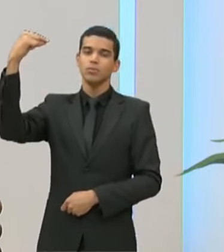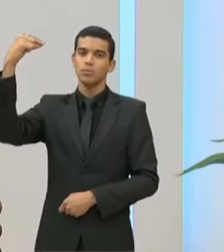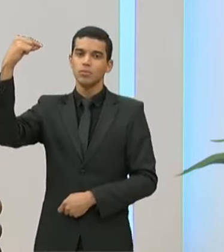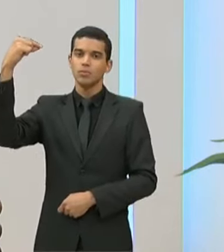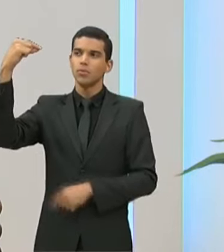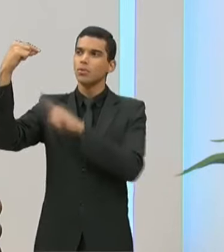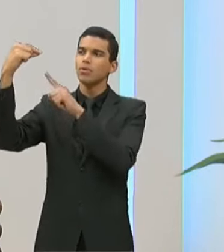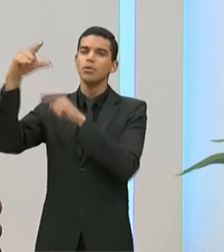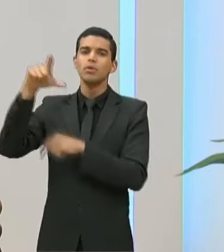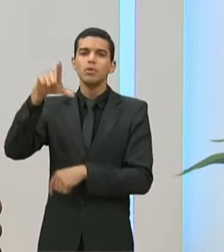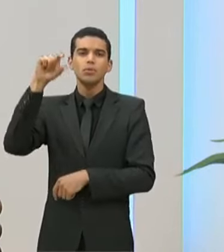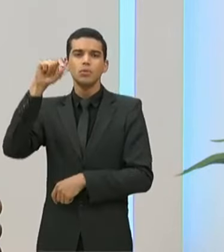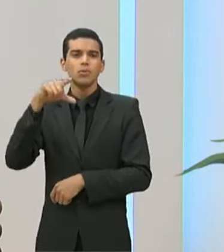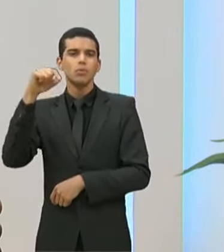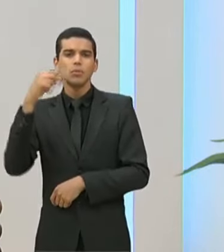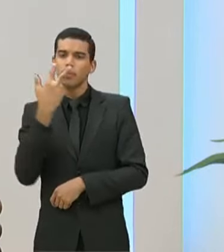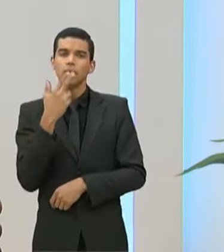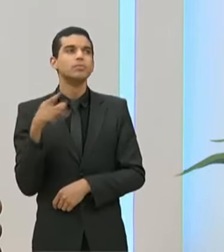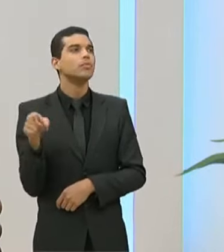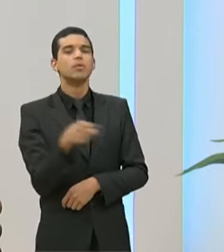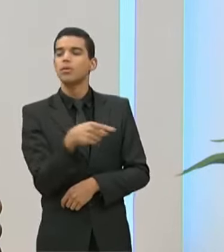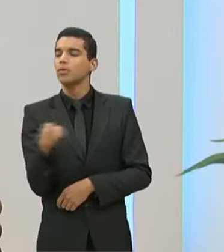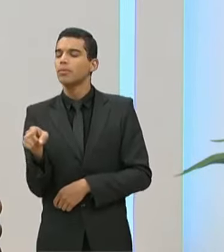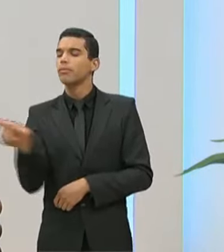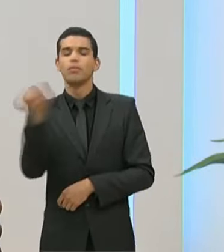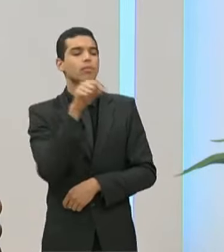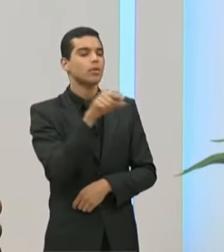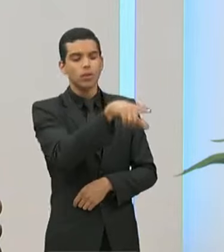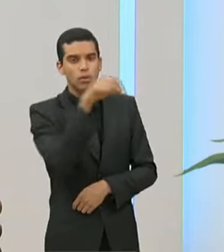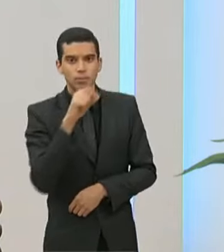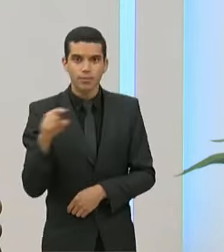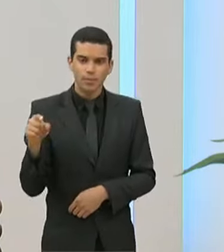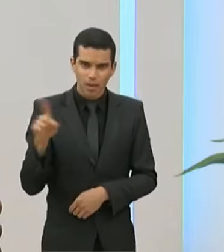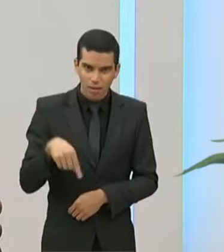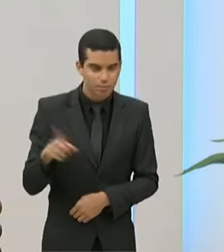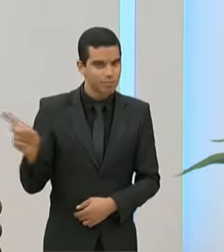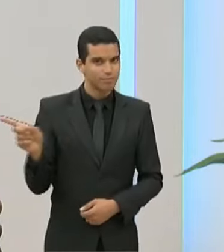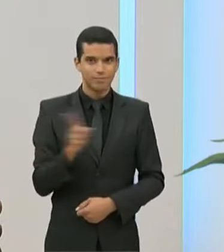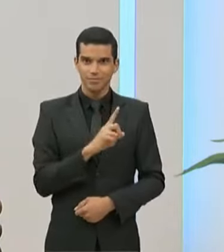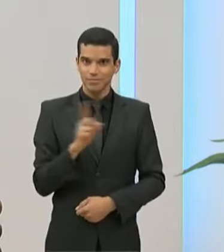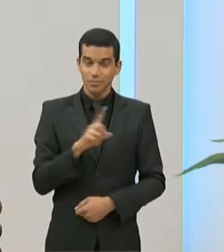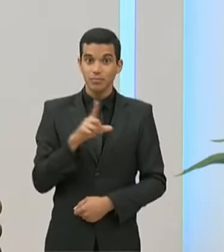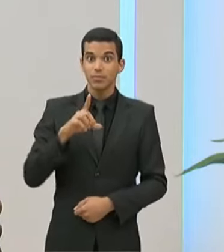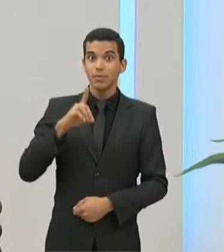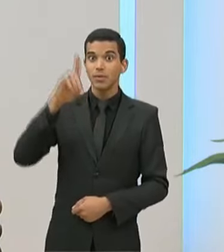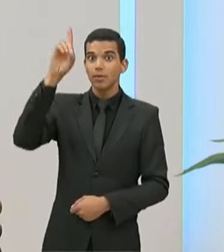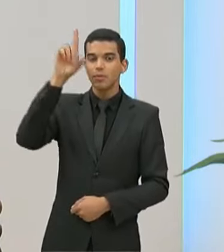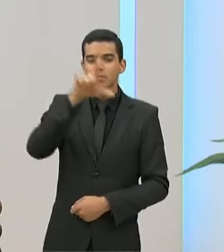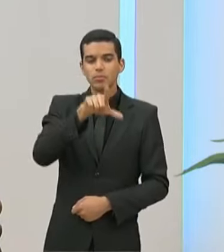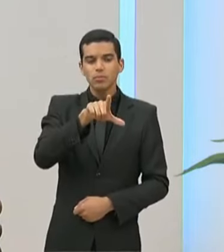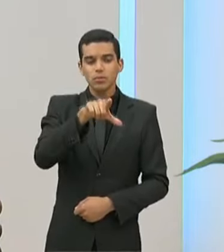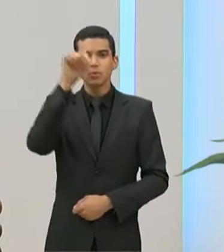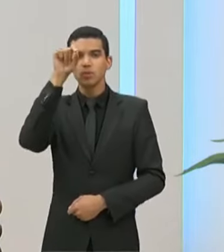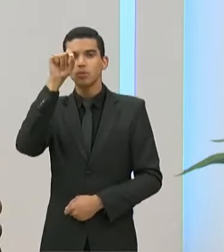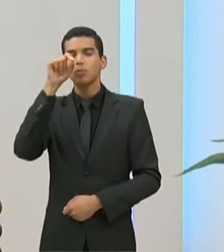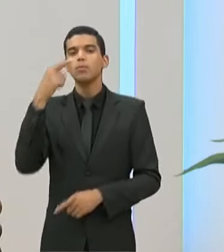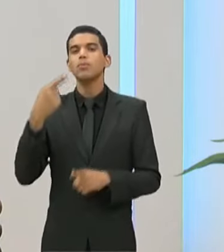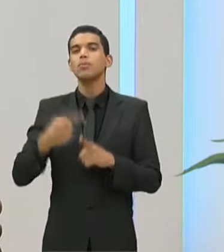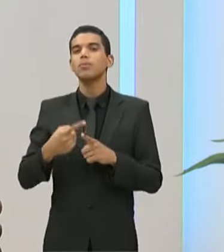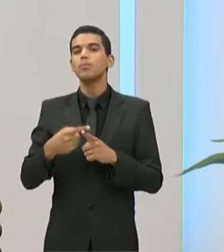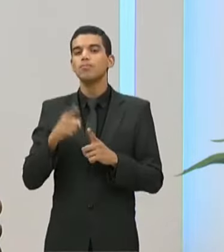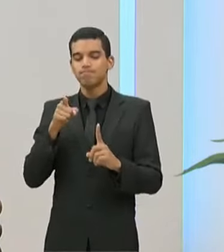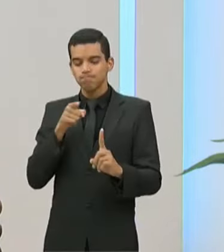escolha aleatória ou sem objetivos. Foi uma escolha com propósito.